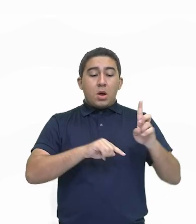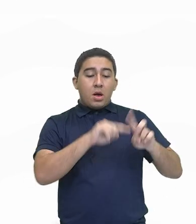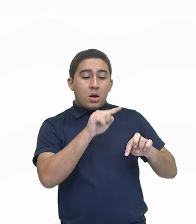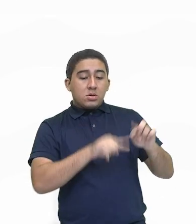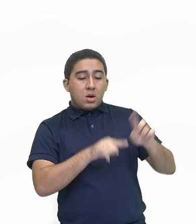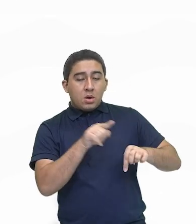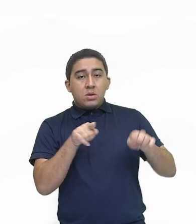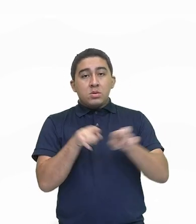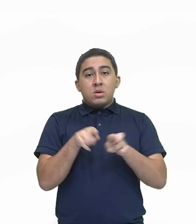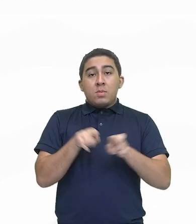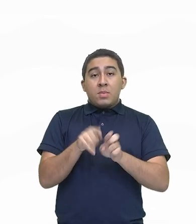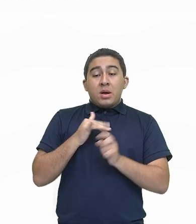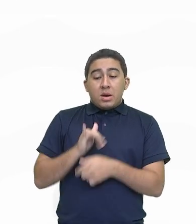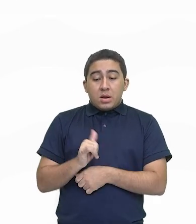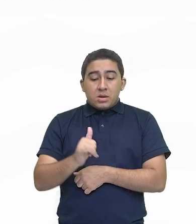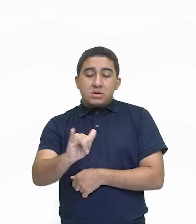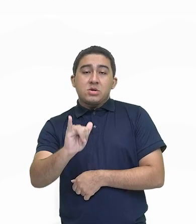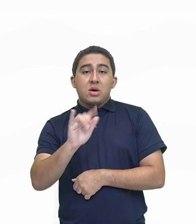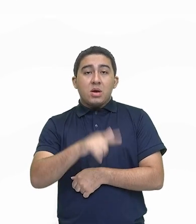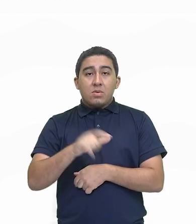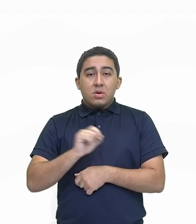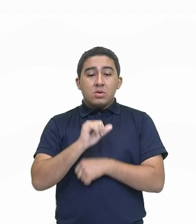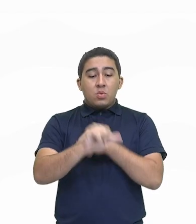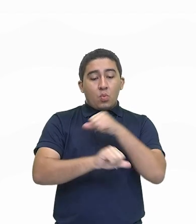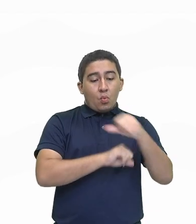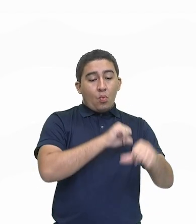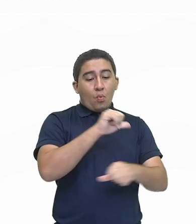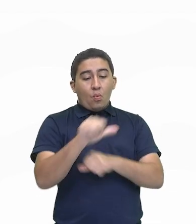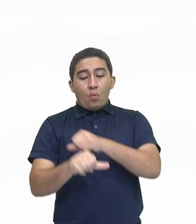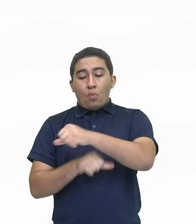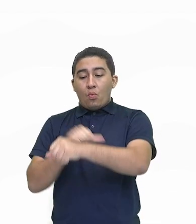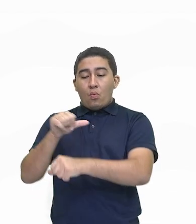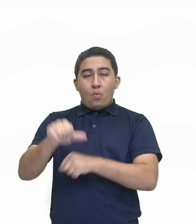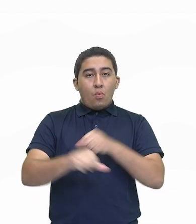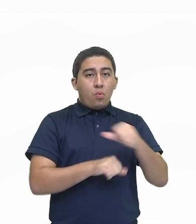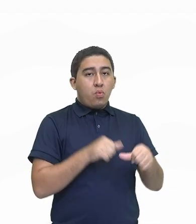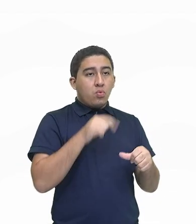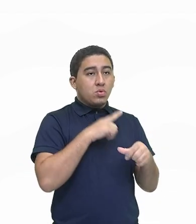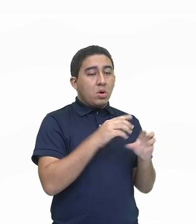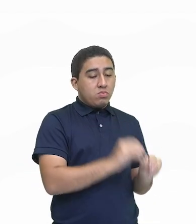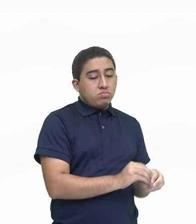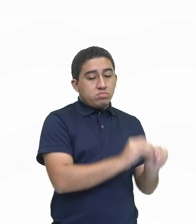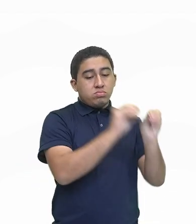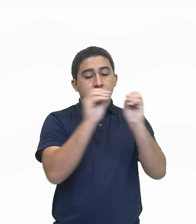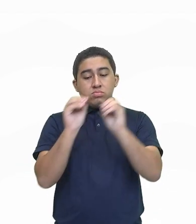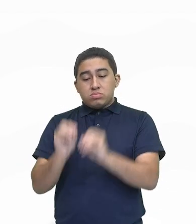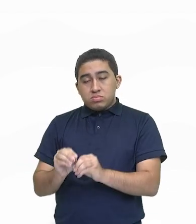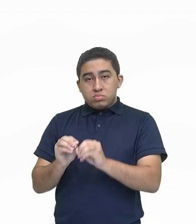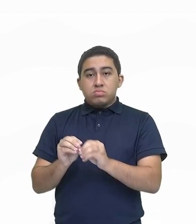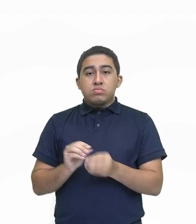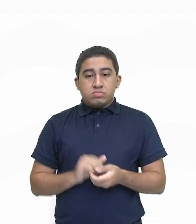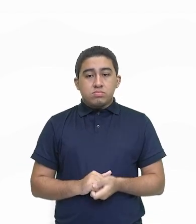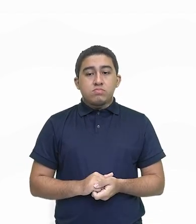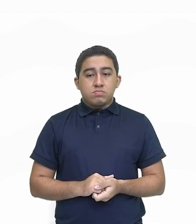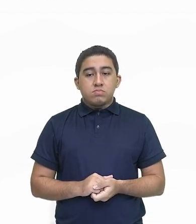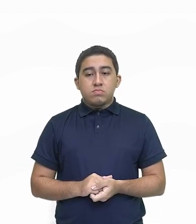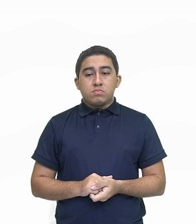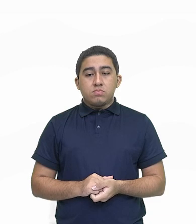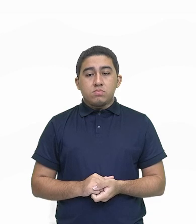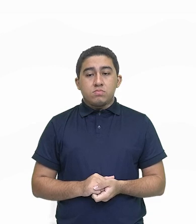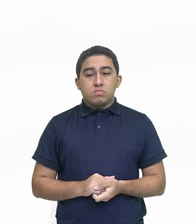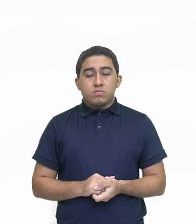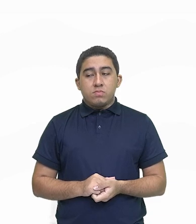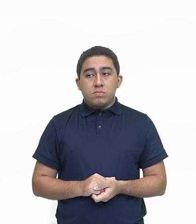matéria e a energia são transferidas de um organismo para outro, à